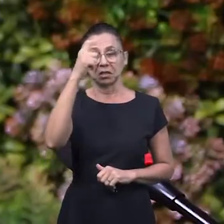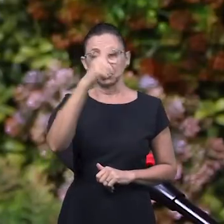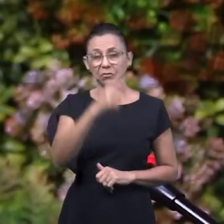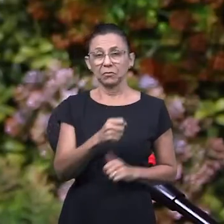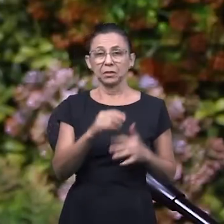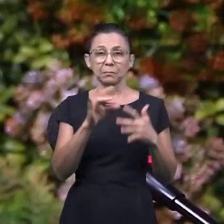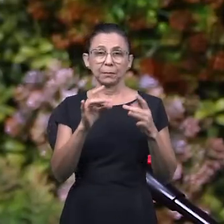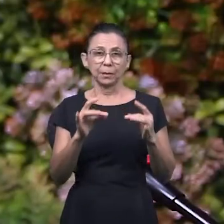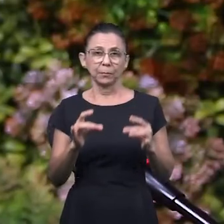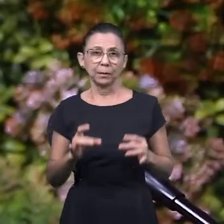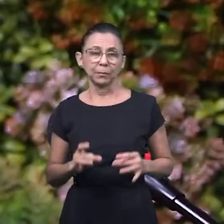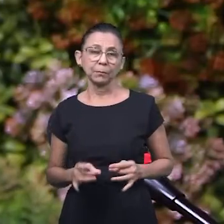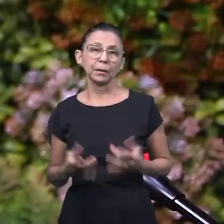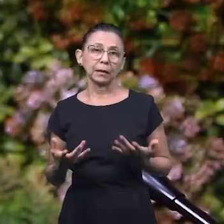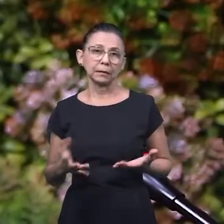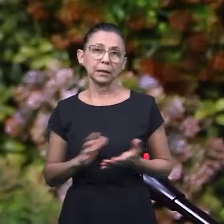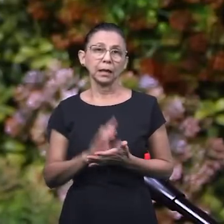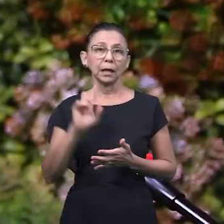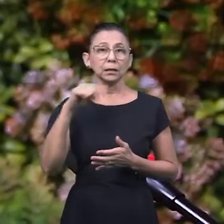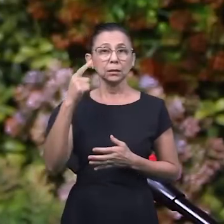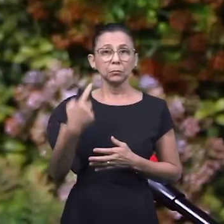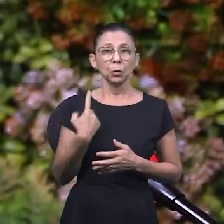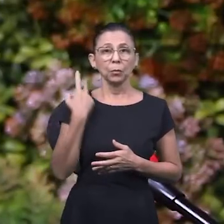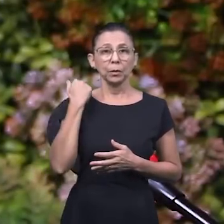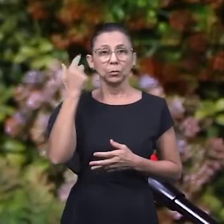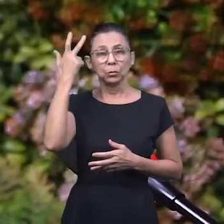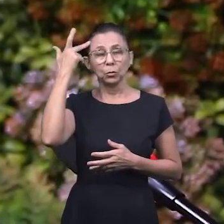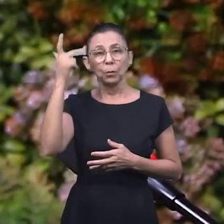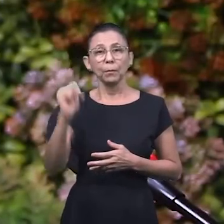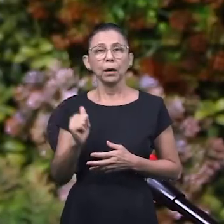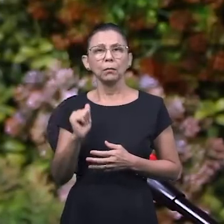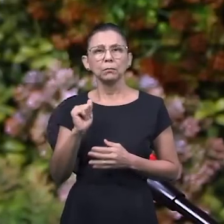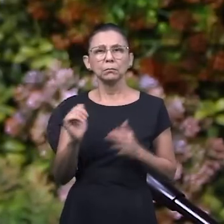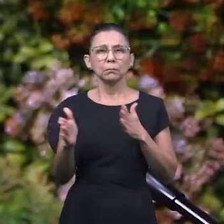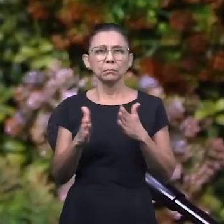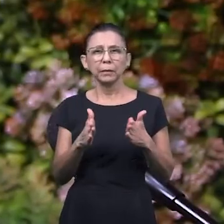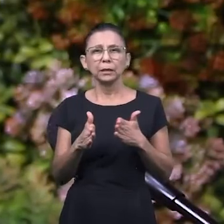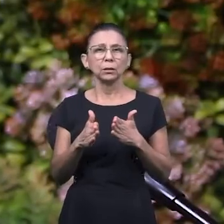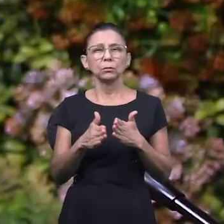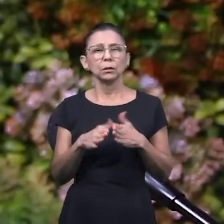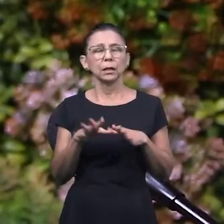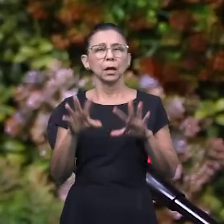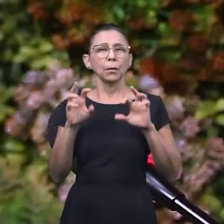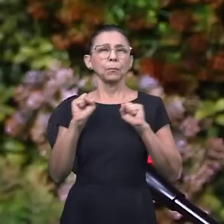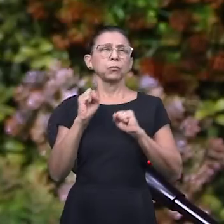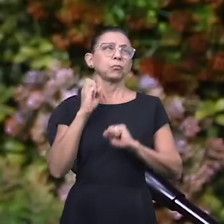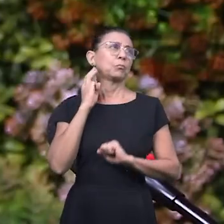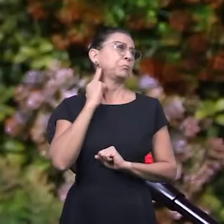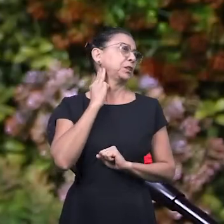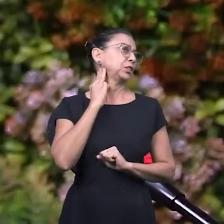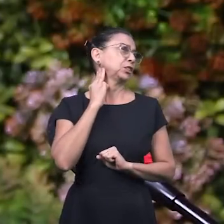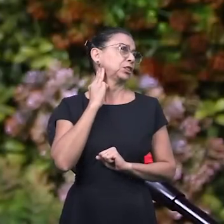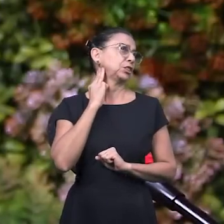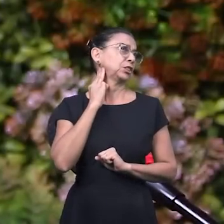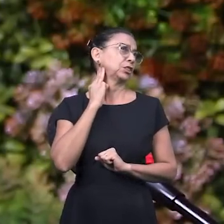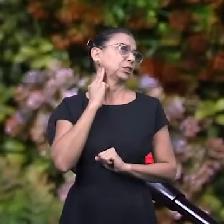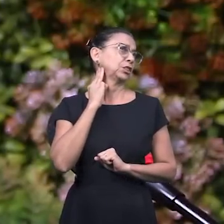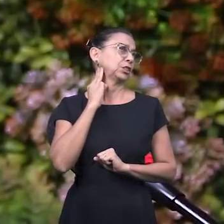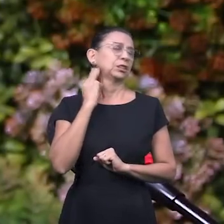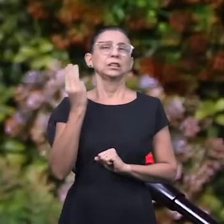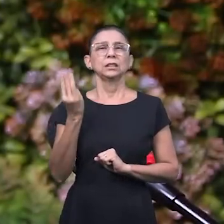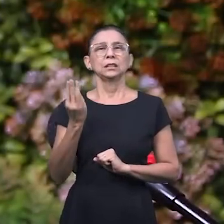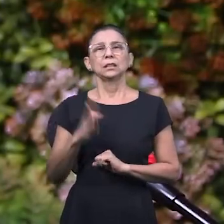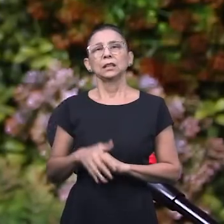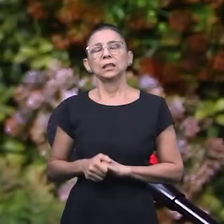com antibióticos para poder combater aquelas bactérias. Eles tinham que combater. Eu não lembro muito bem o período dos dias que ela